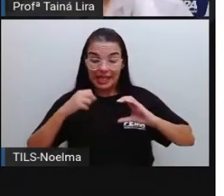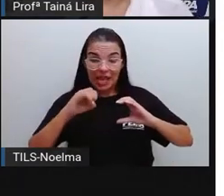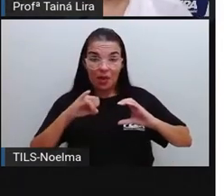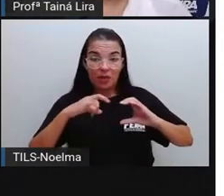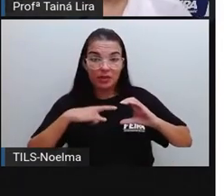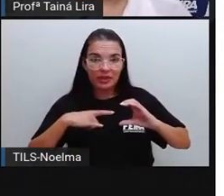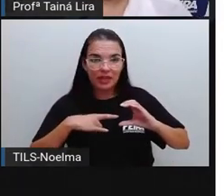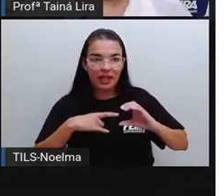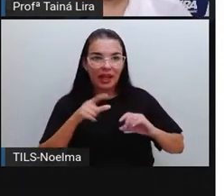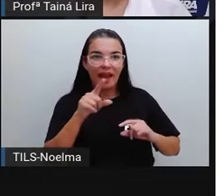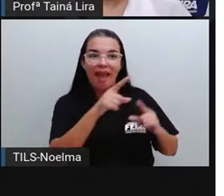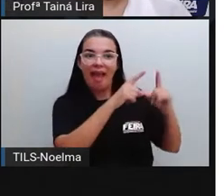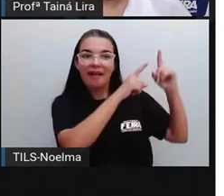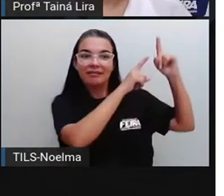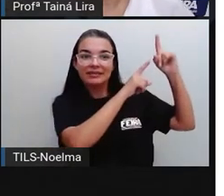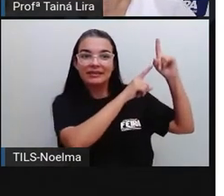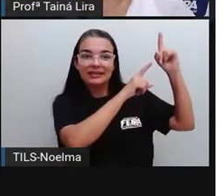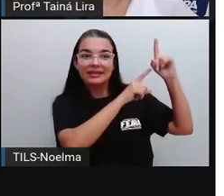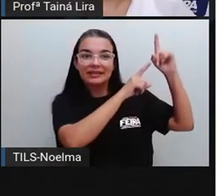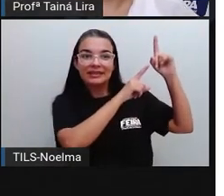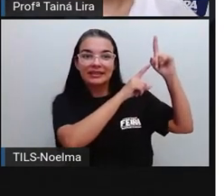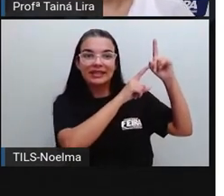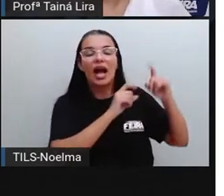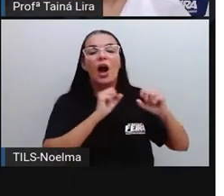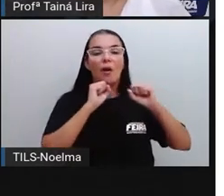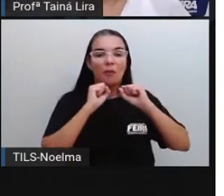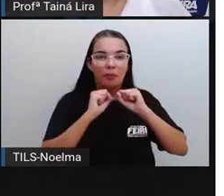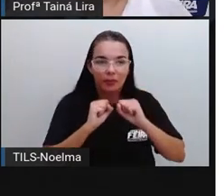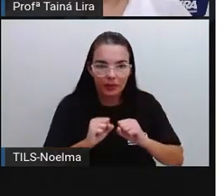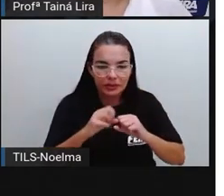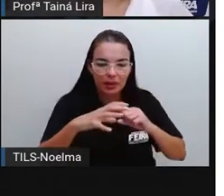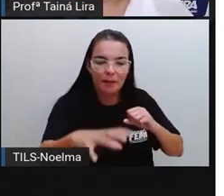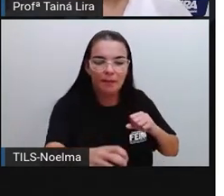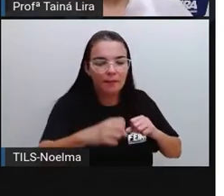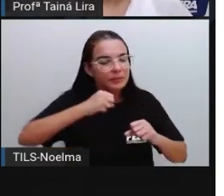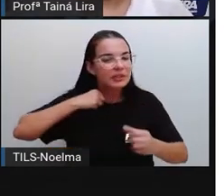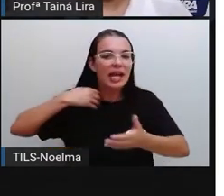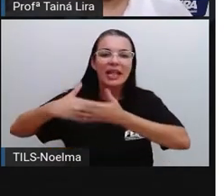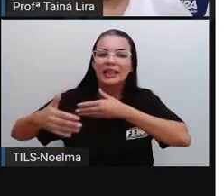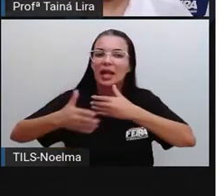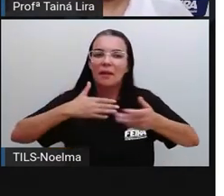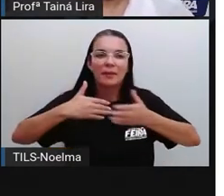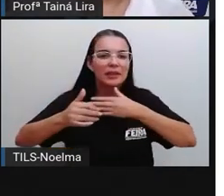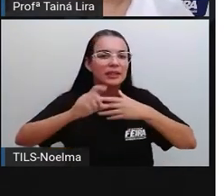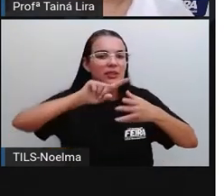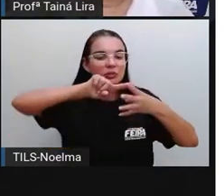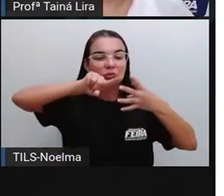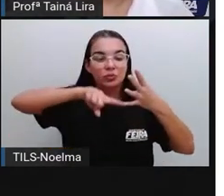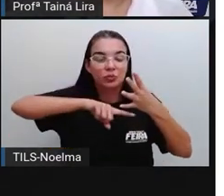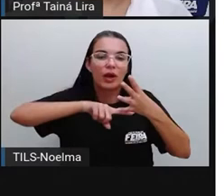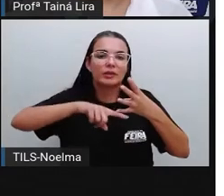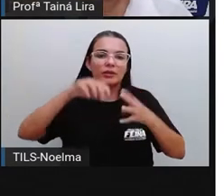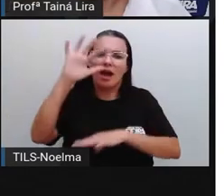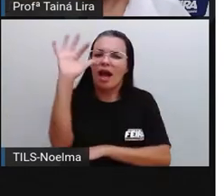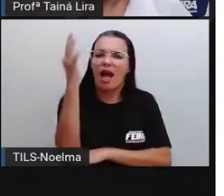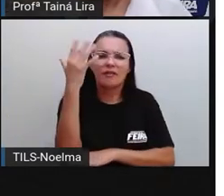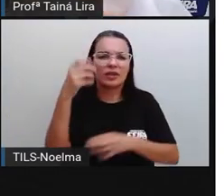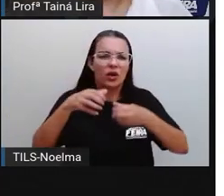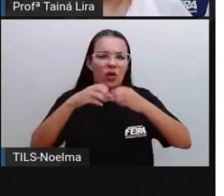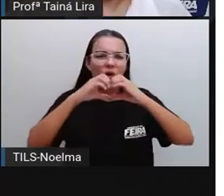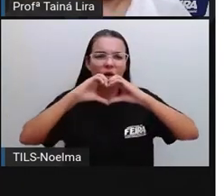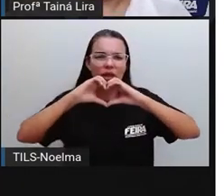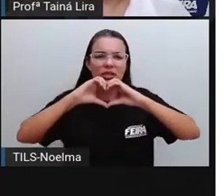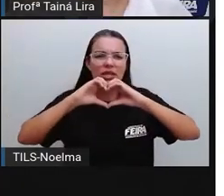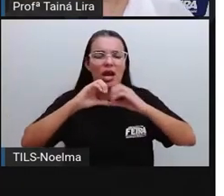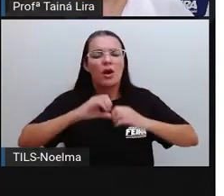ou se Noelma tiver com a carta coringa, a gente consegue pegar ali o monte independente de naipe. Até porque coringa, né,